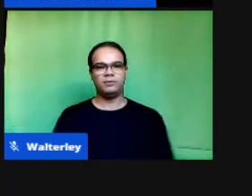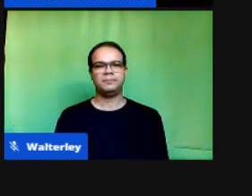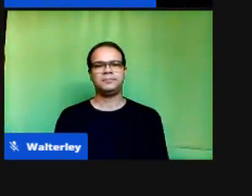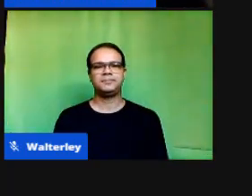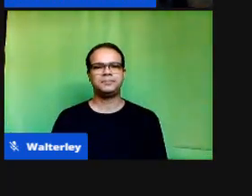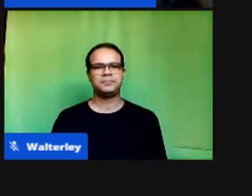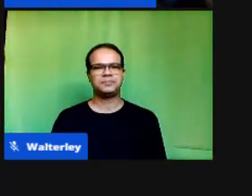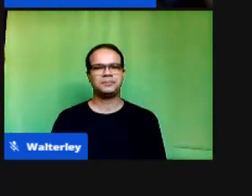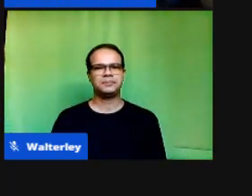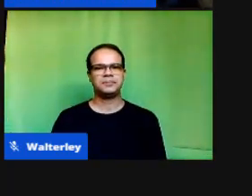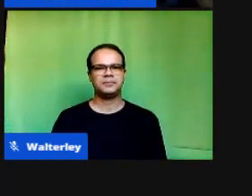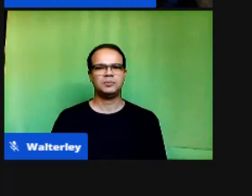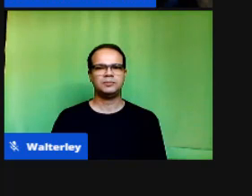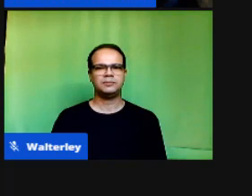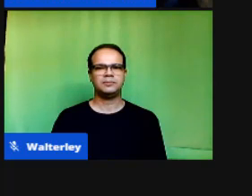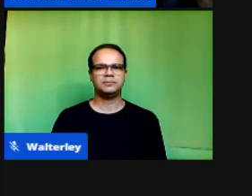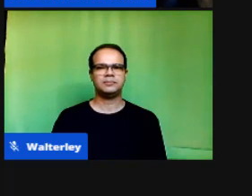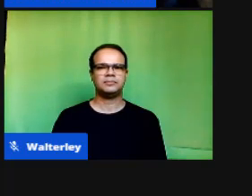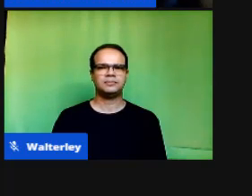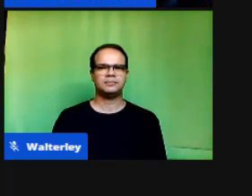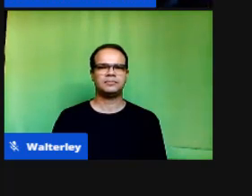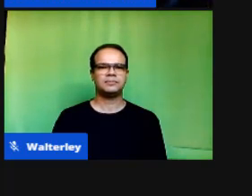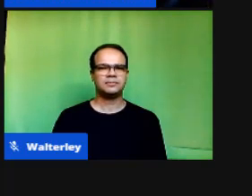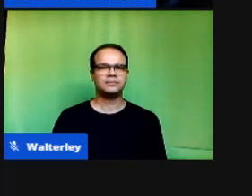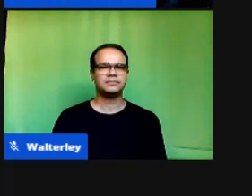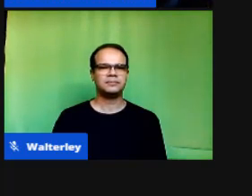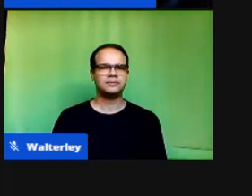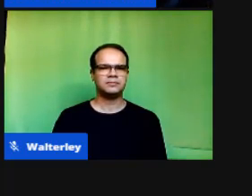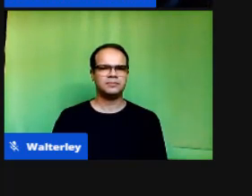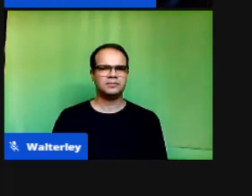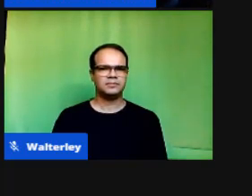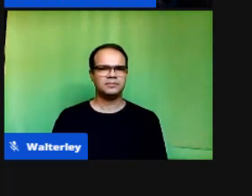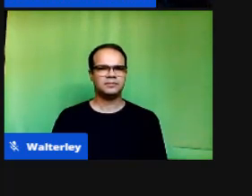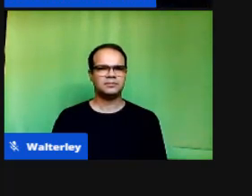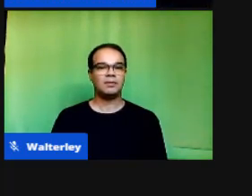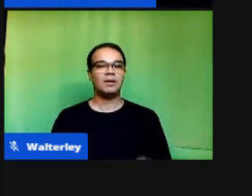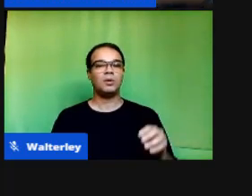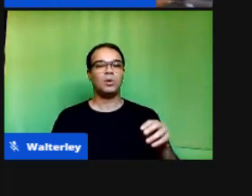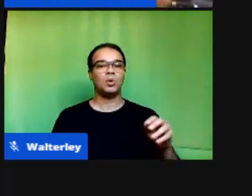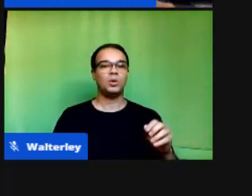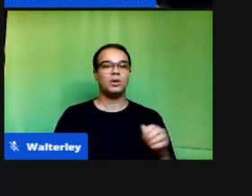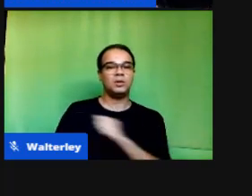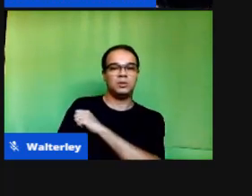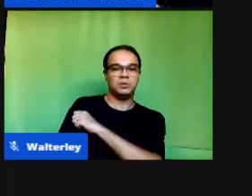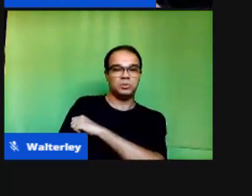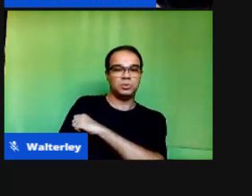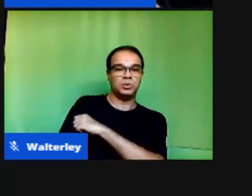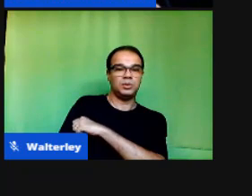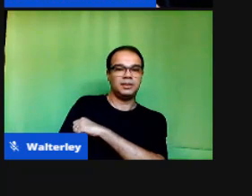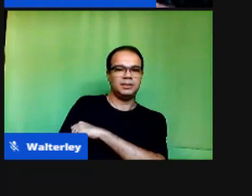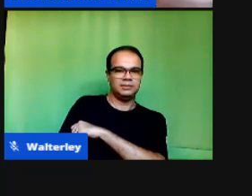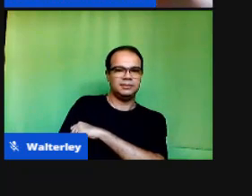dois, aliás, para a letrinha aparecer. Quando o aluno tira nota baixa, ele não fala, eu tirei nota baixa.